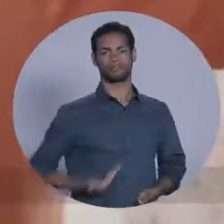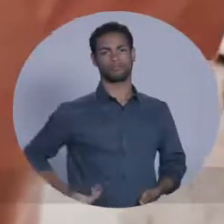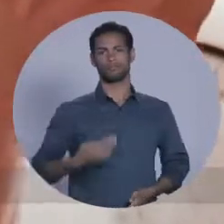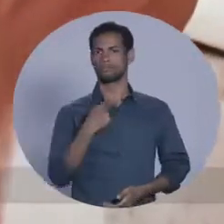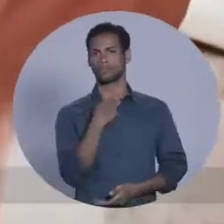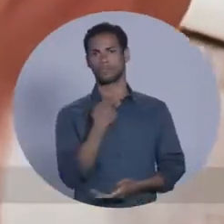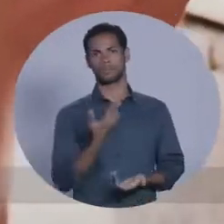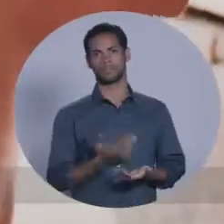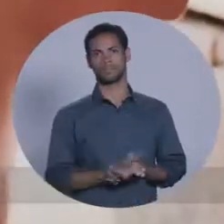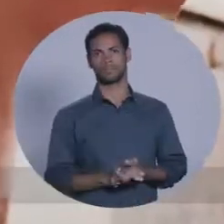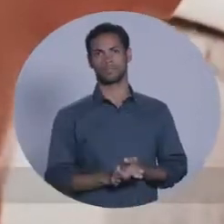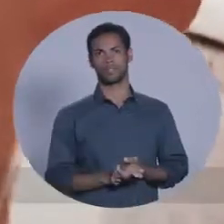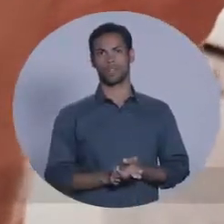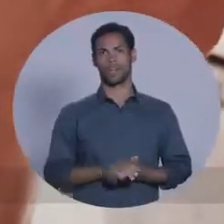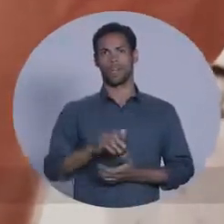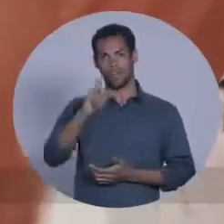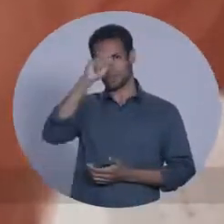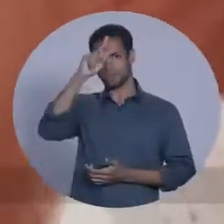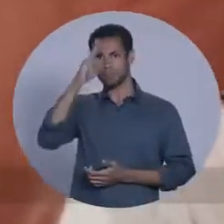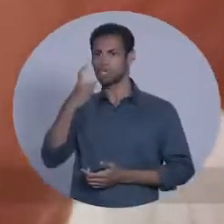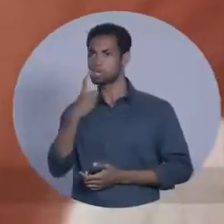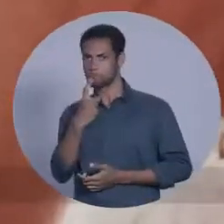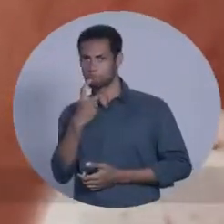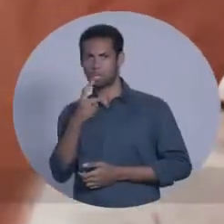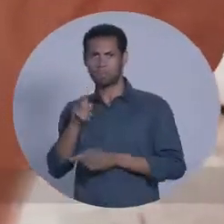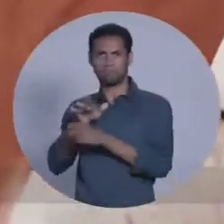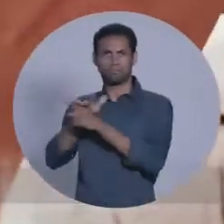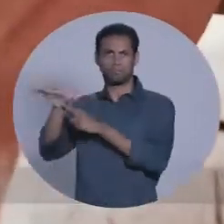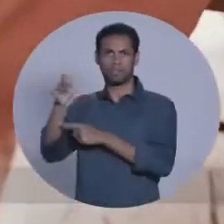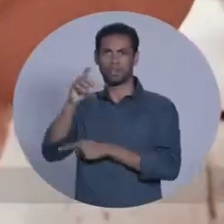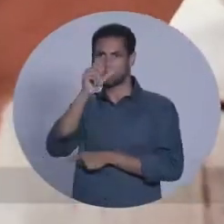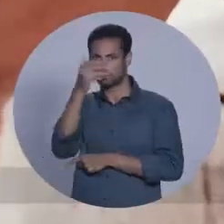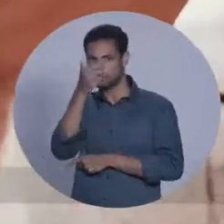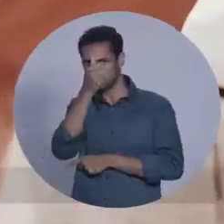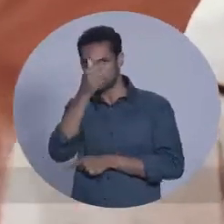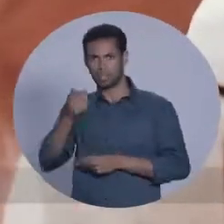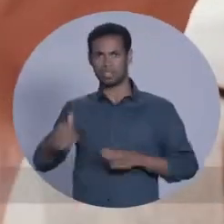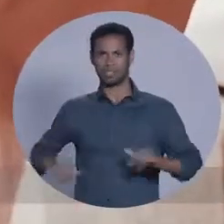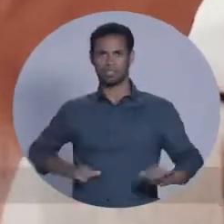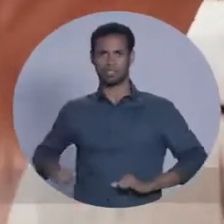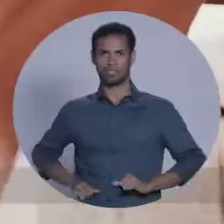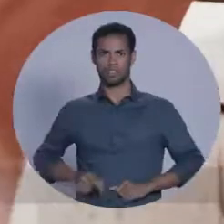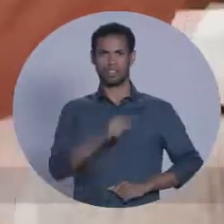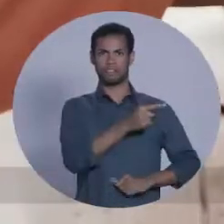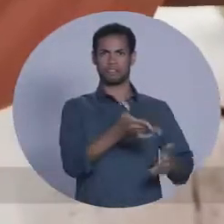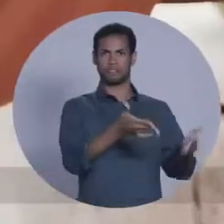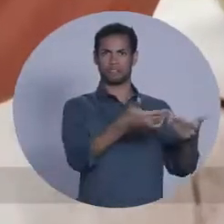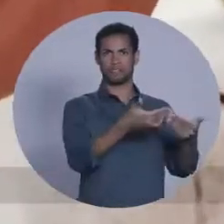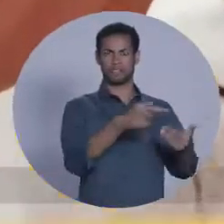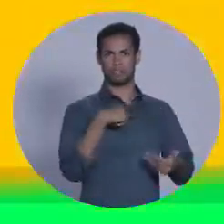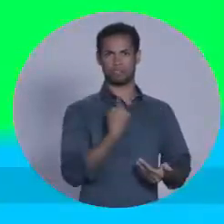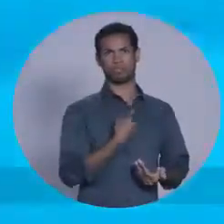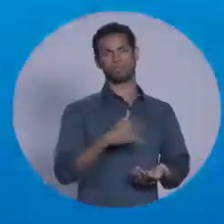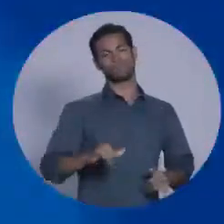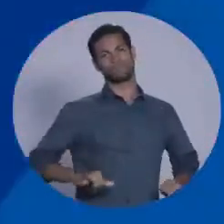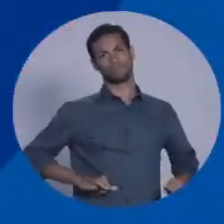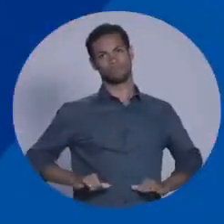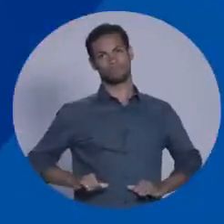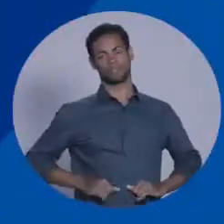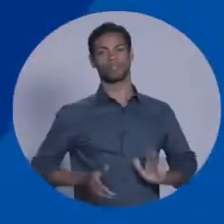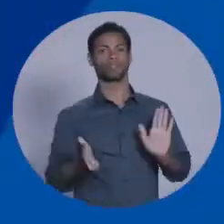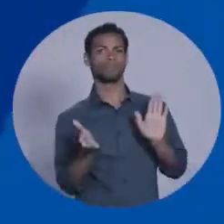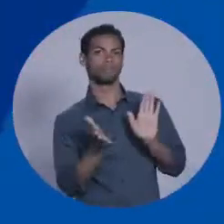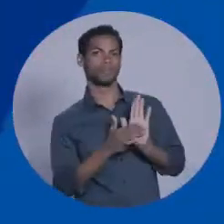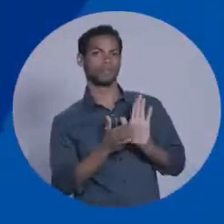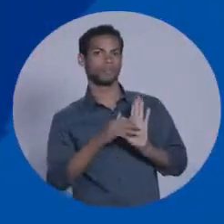pode. Está um João Alves lá cheio de gente sofrendo e um negócio aí fechado aí, sem treinamento, sem nada. Nós que sofrem, hein?